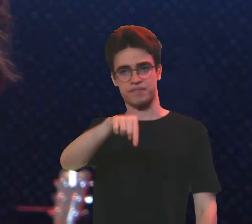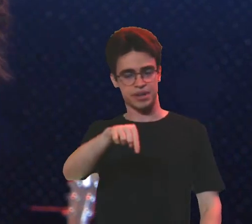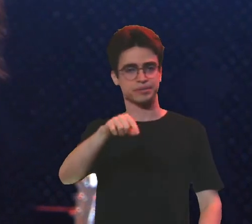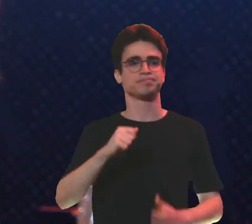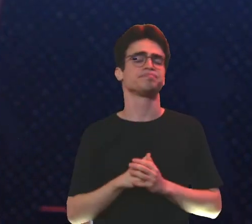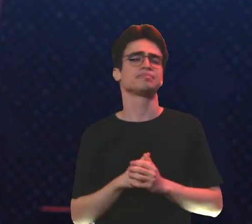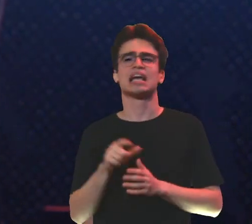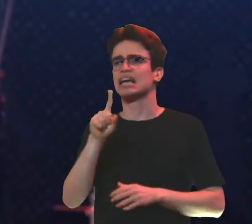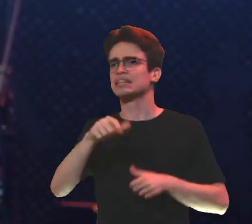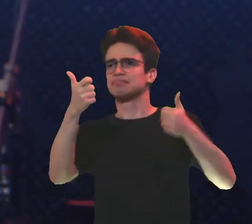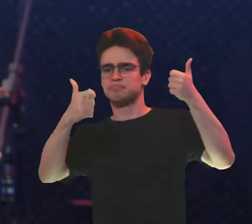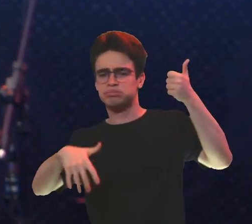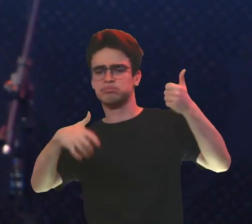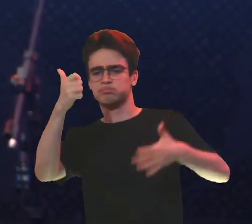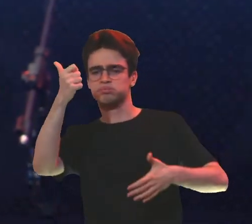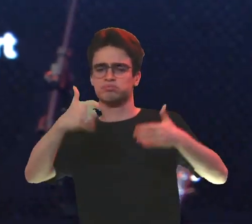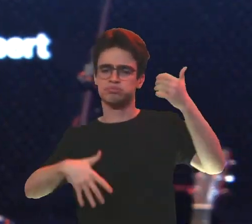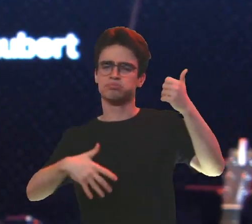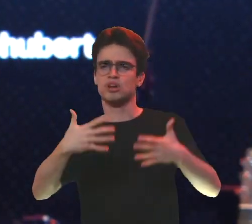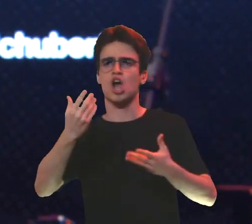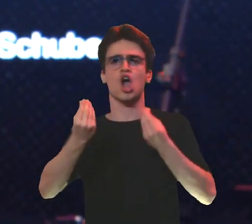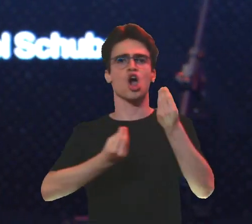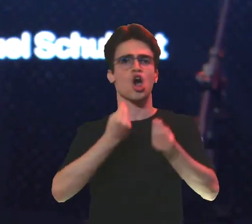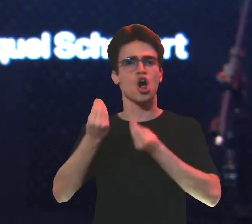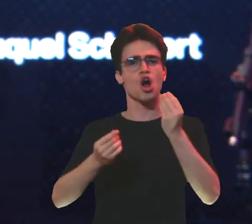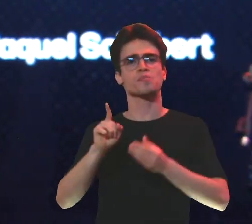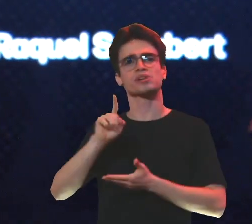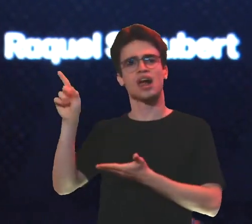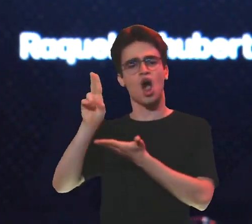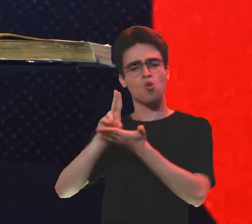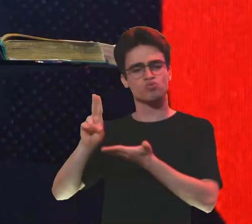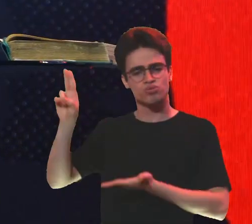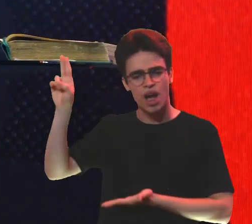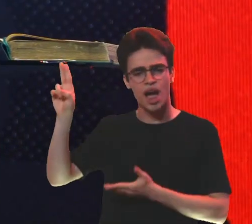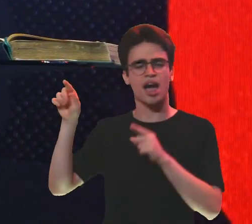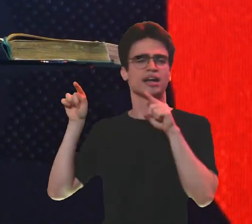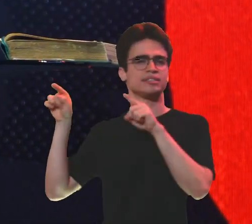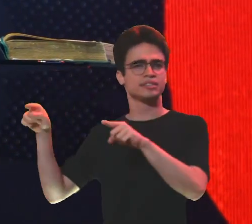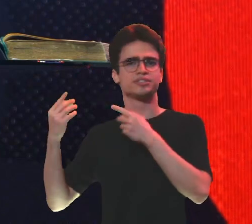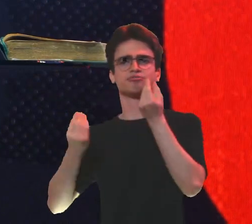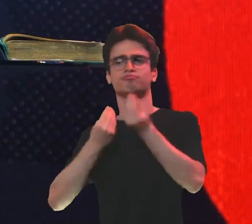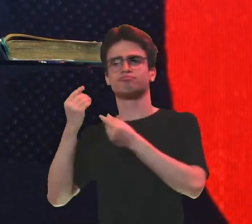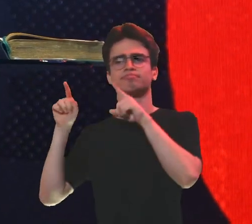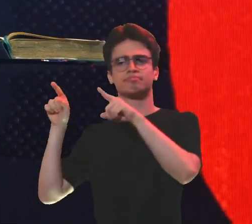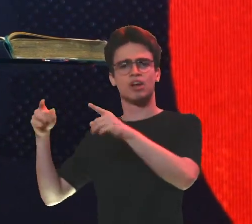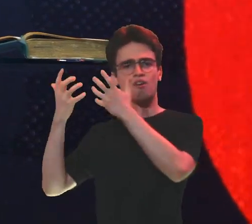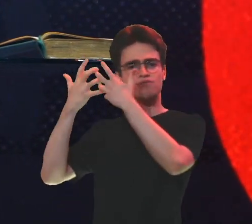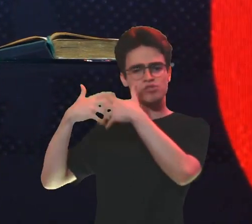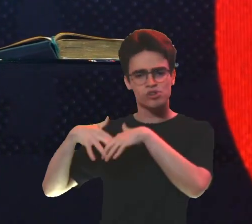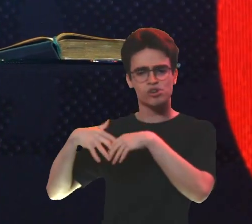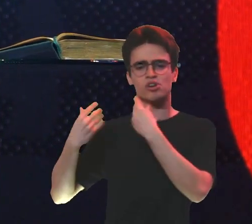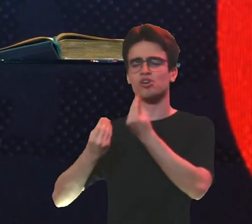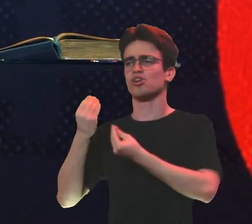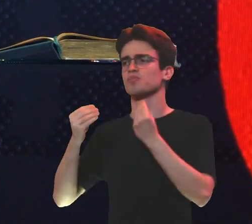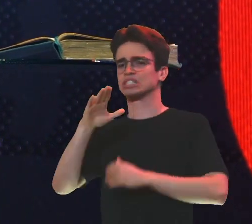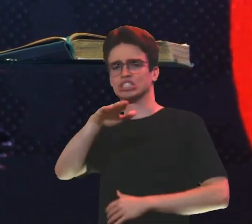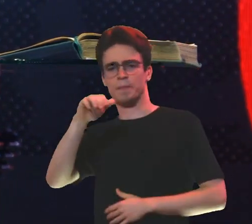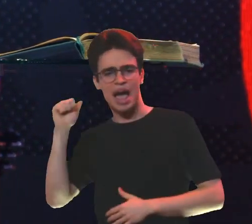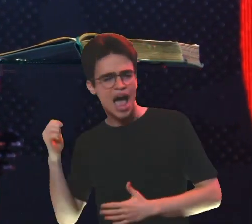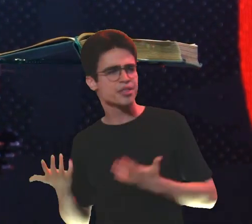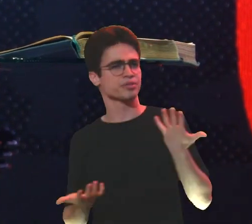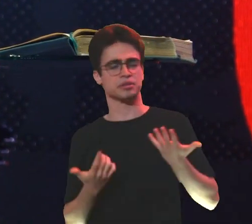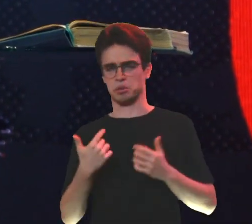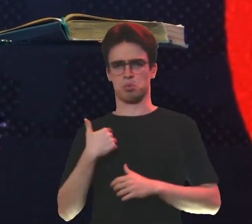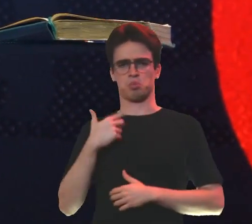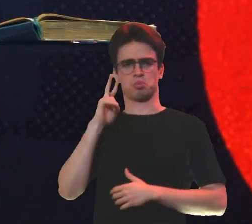estavam contando como é que era a universidade deles, e como que funcionava a questão de chamado. E eu nunca,